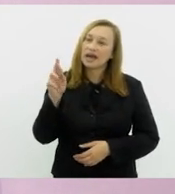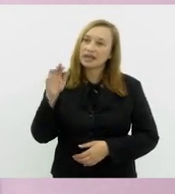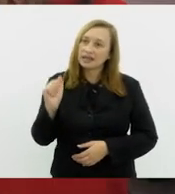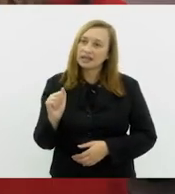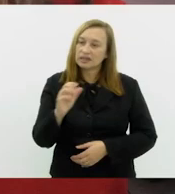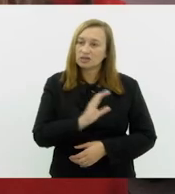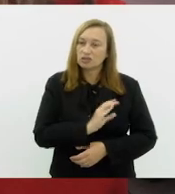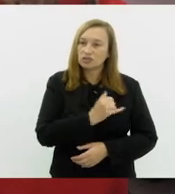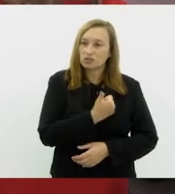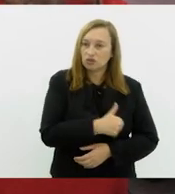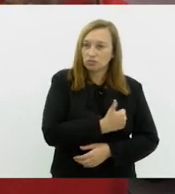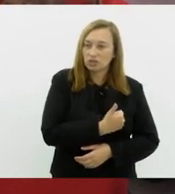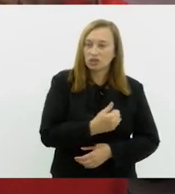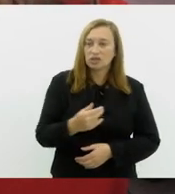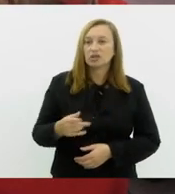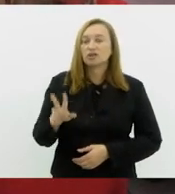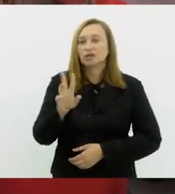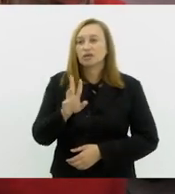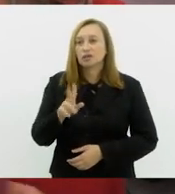da fala.